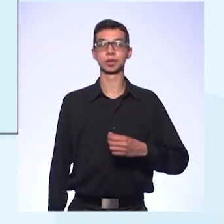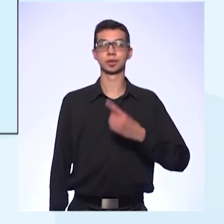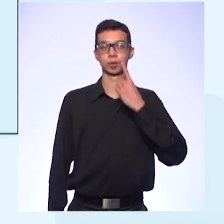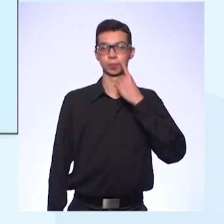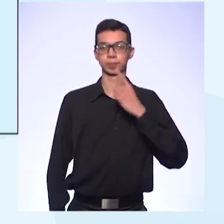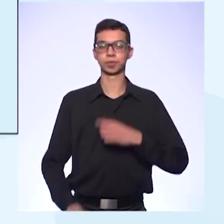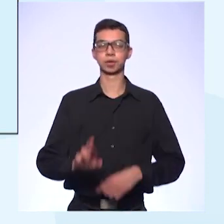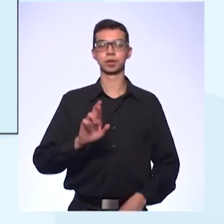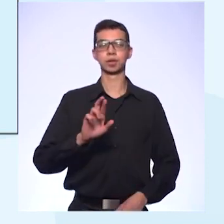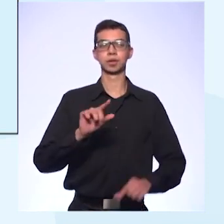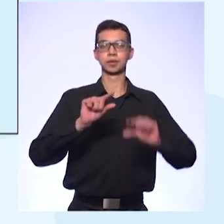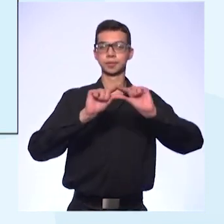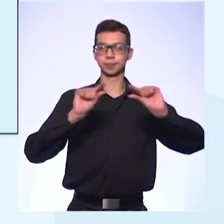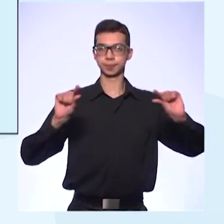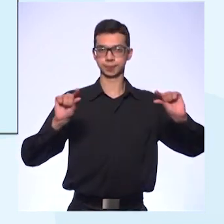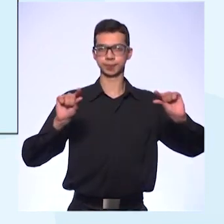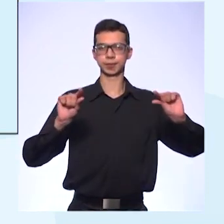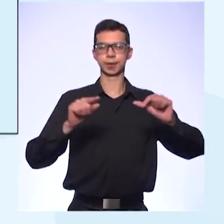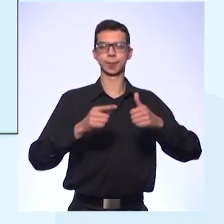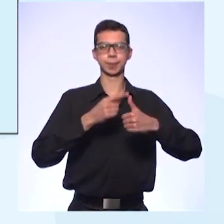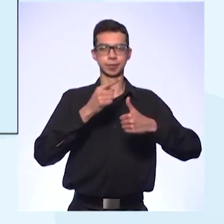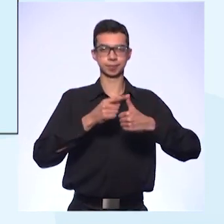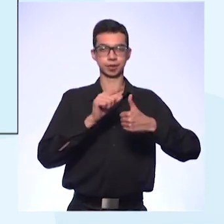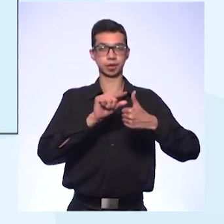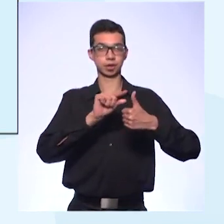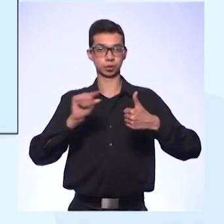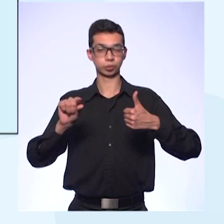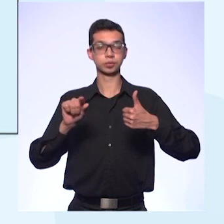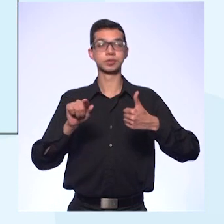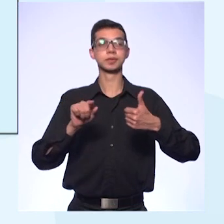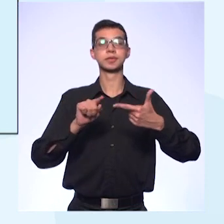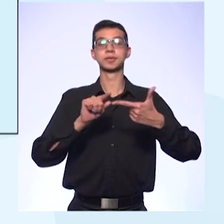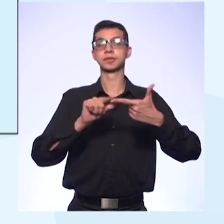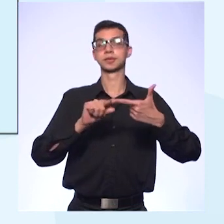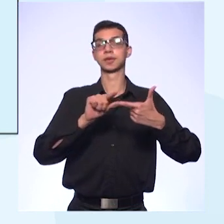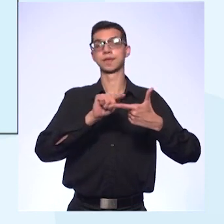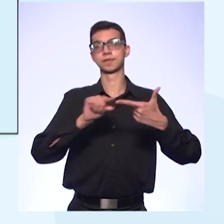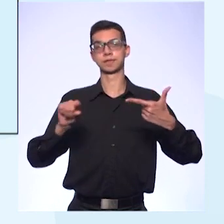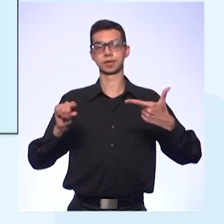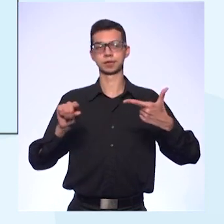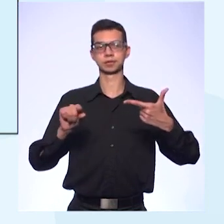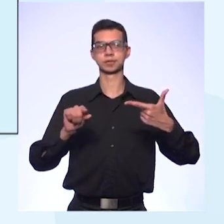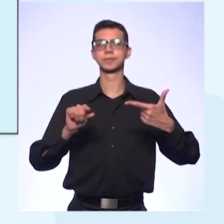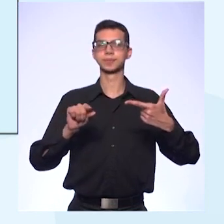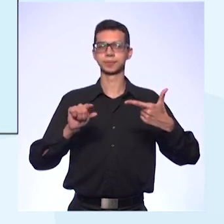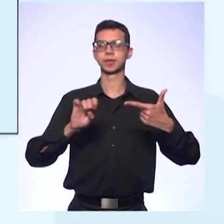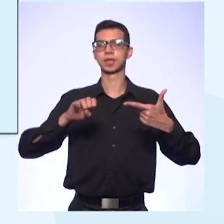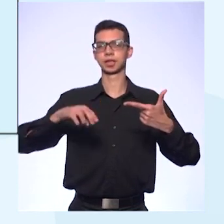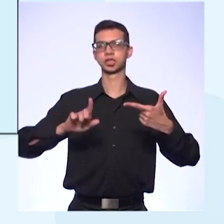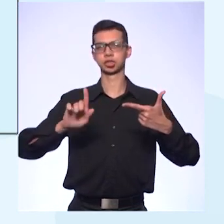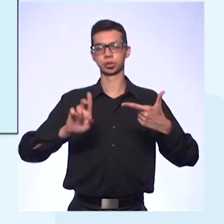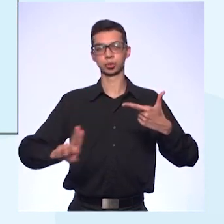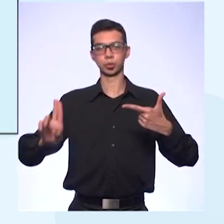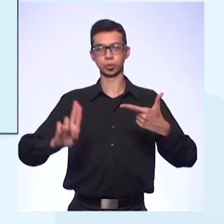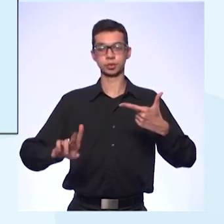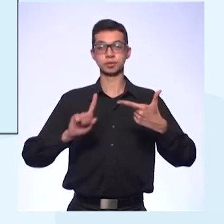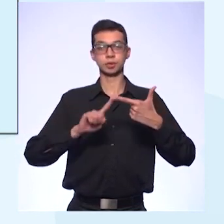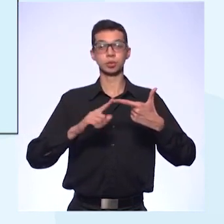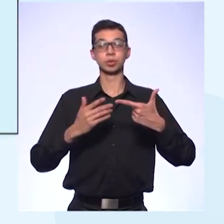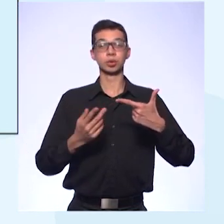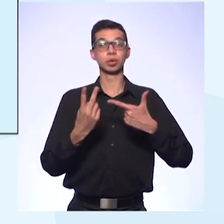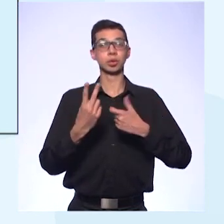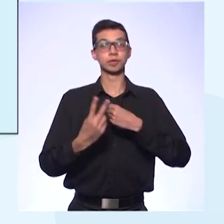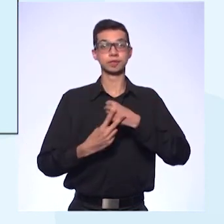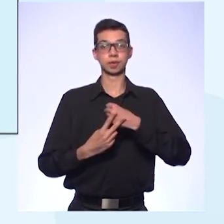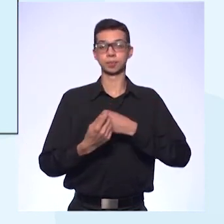run experiments to e experiments are used for, usando ing. Então, escolha 2 verbos, não precisa